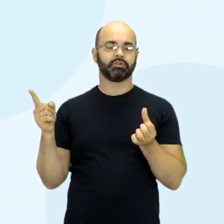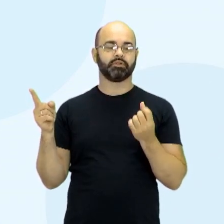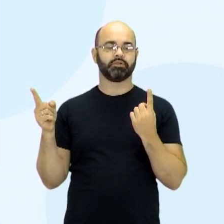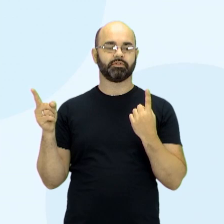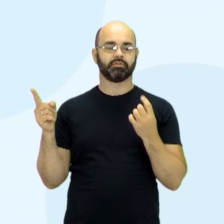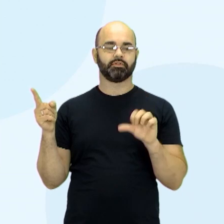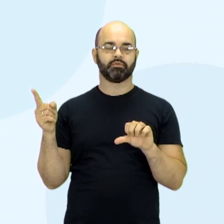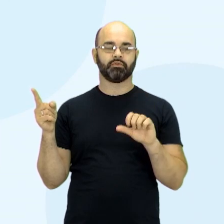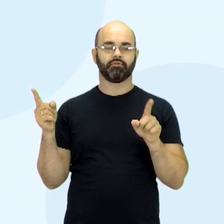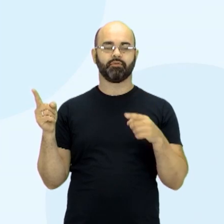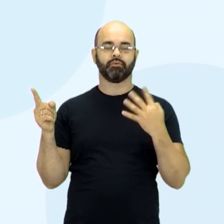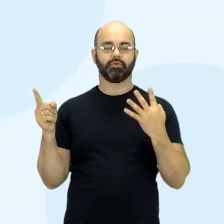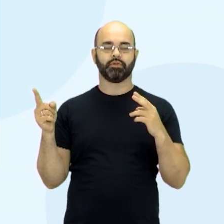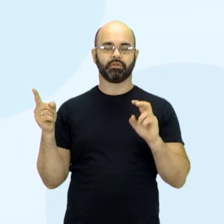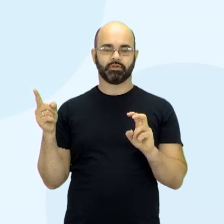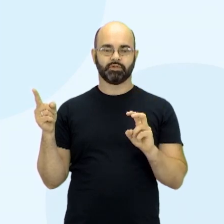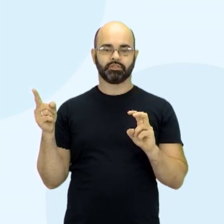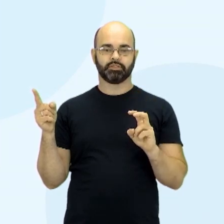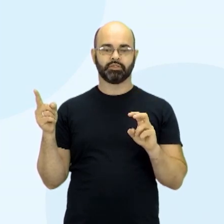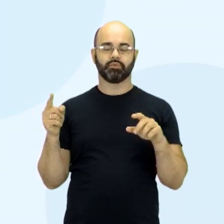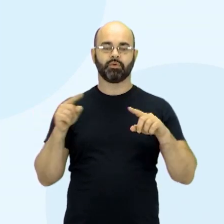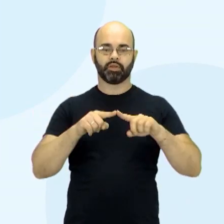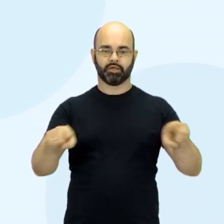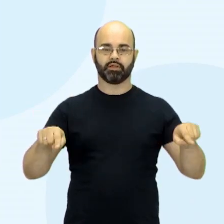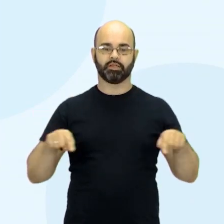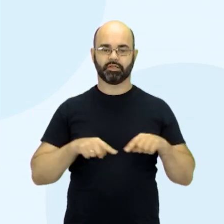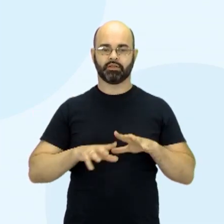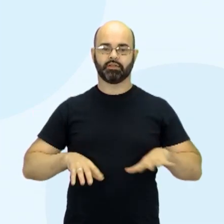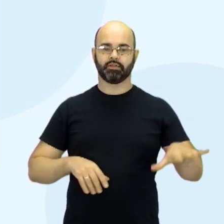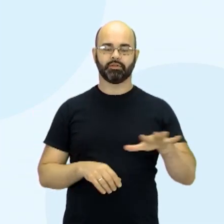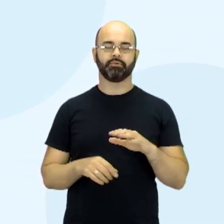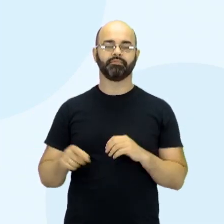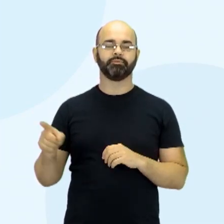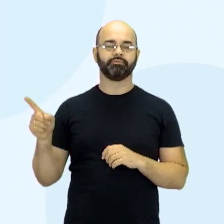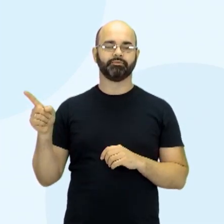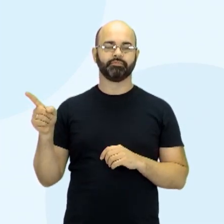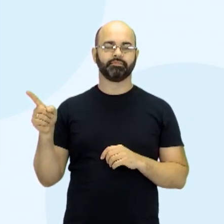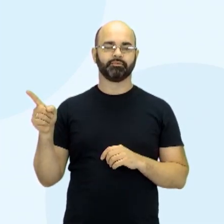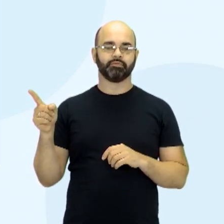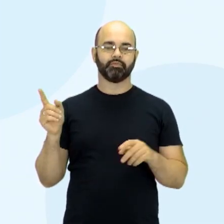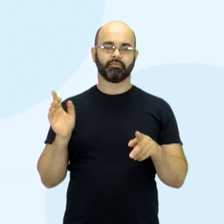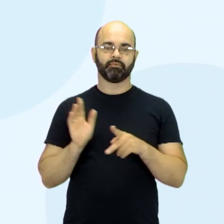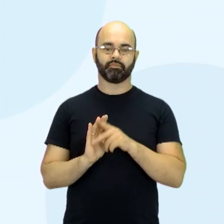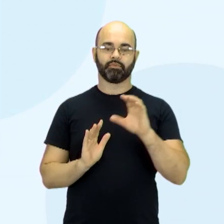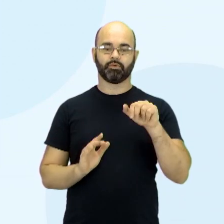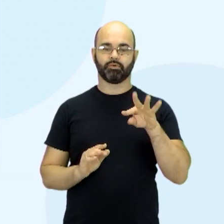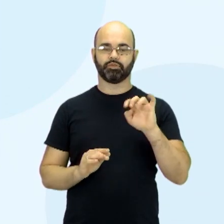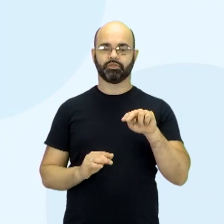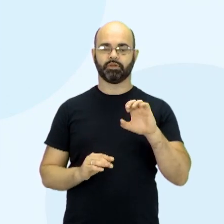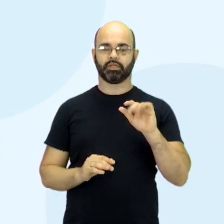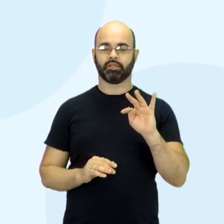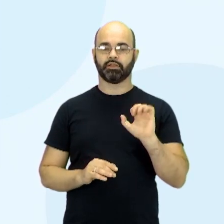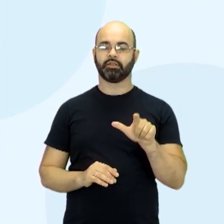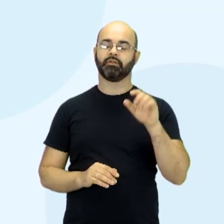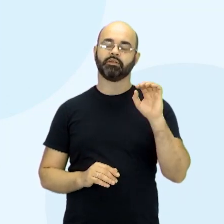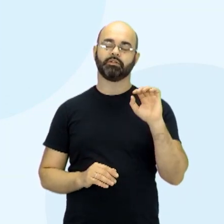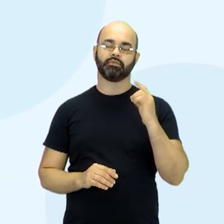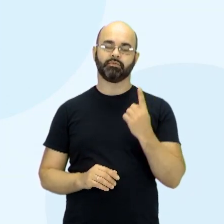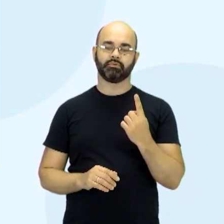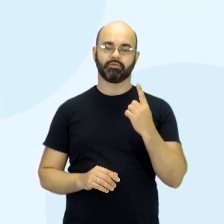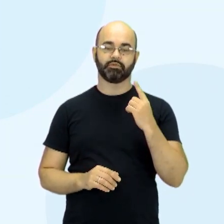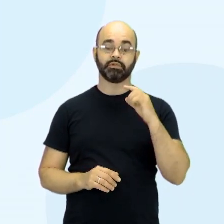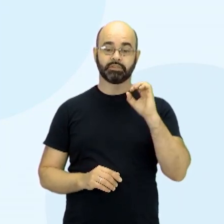102.619,45 hectares, que temos aí, né, totalmente no território continental, que representa aí